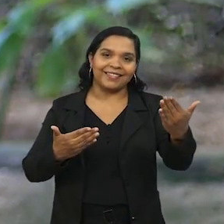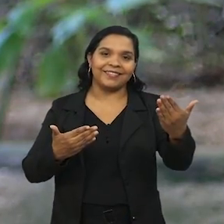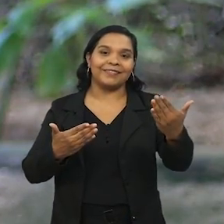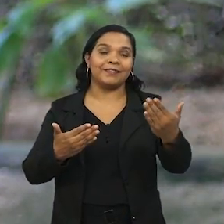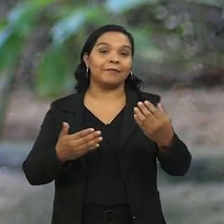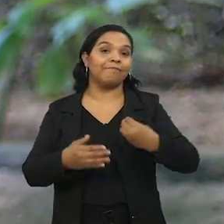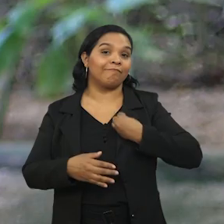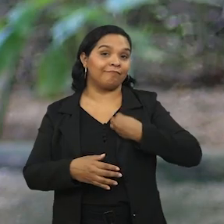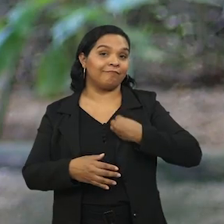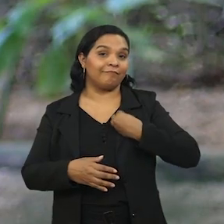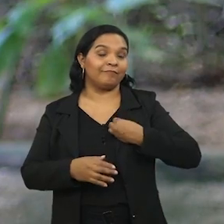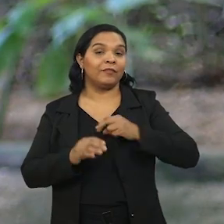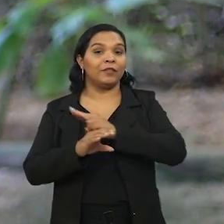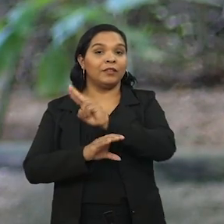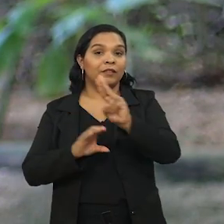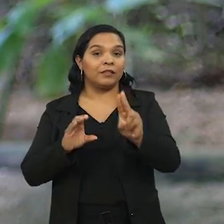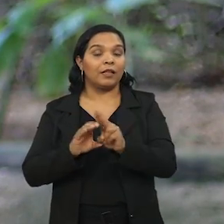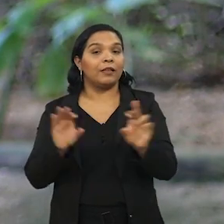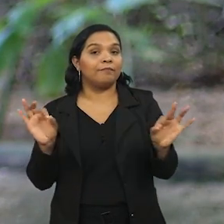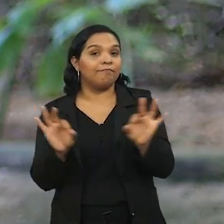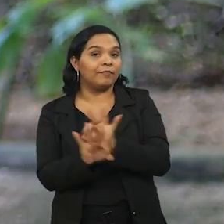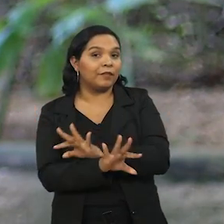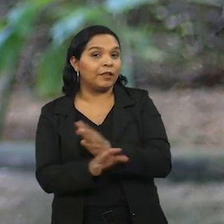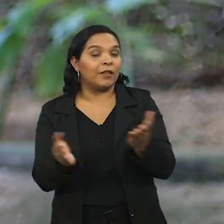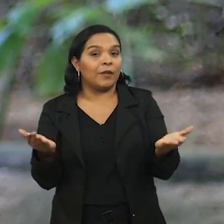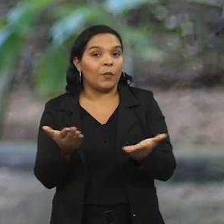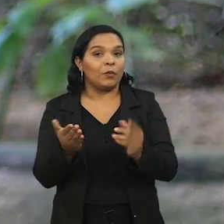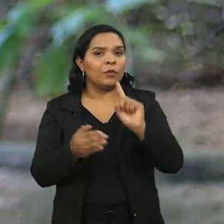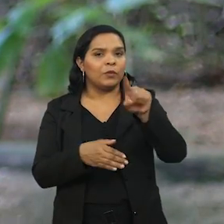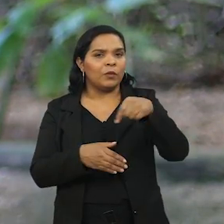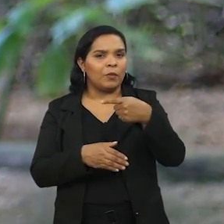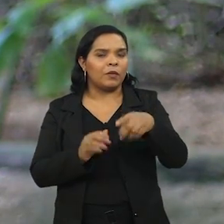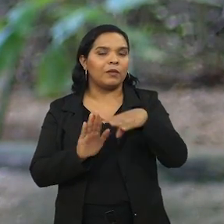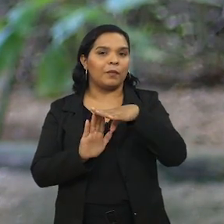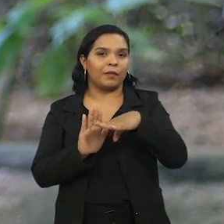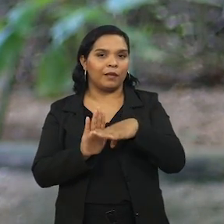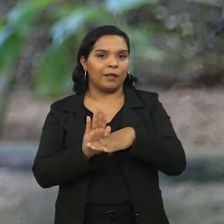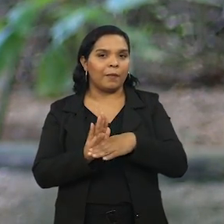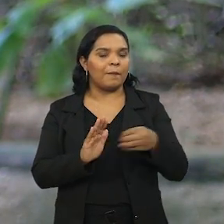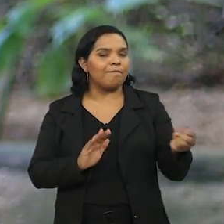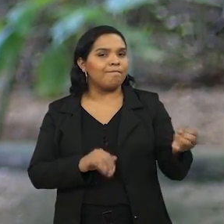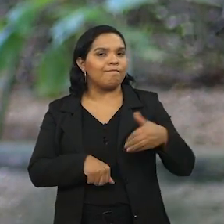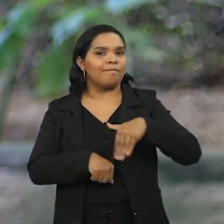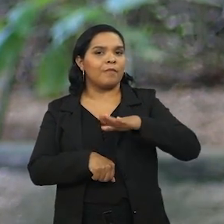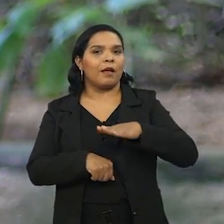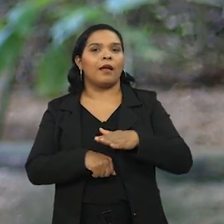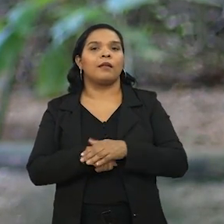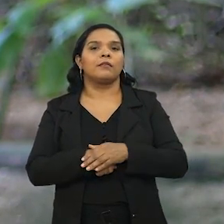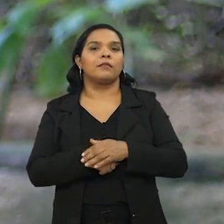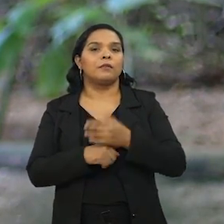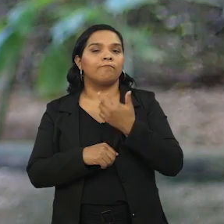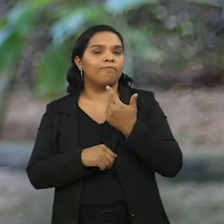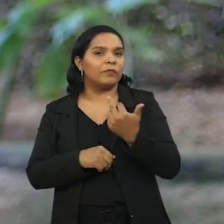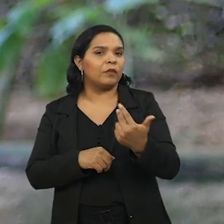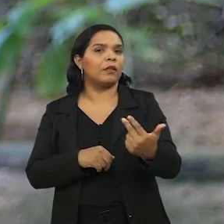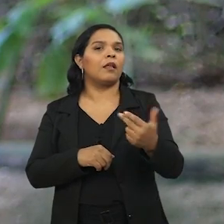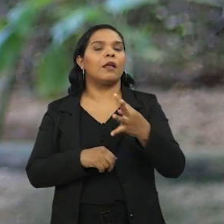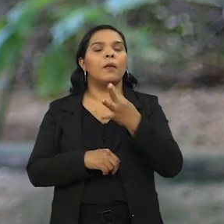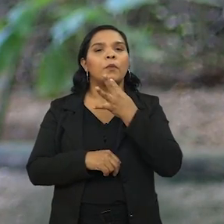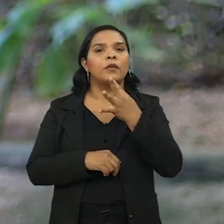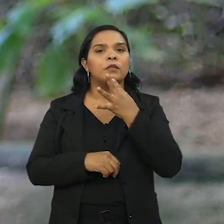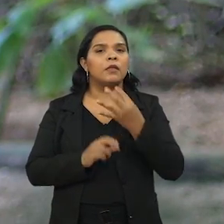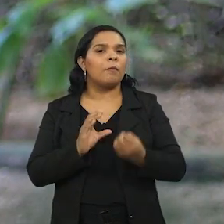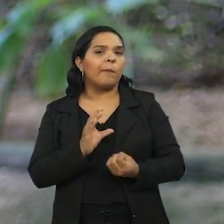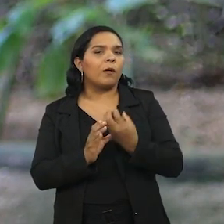Obrigado pela sua audiência. O Universiência de hoje fica por aqui. No próximo programa, traremos mais pesquisas inovadoras para a